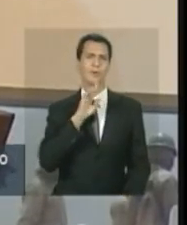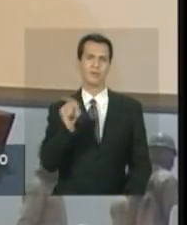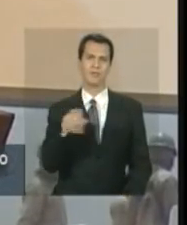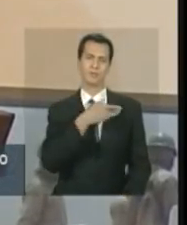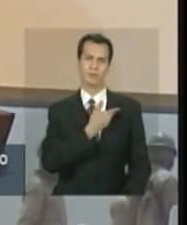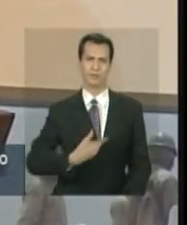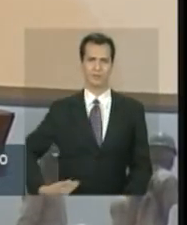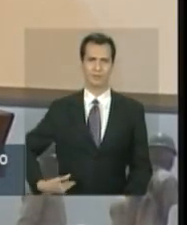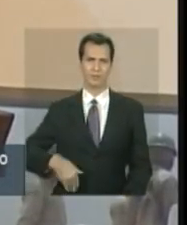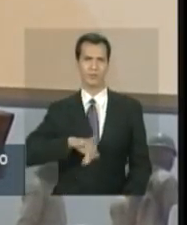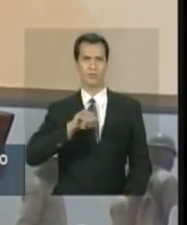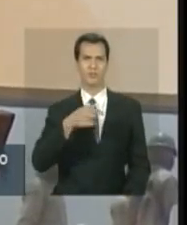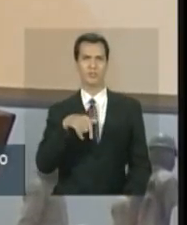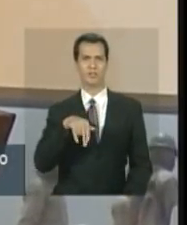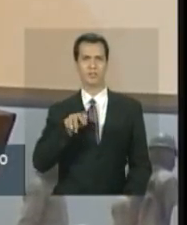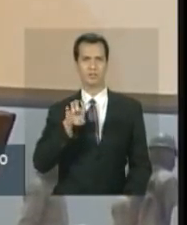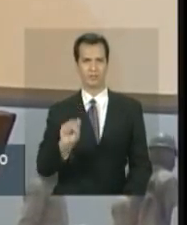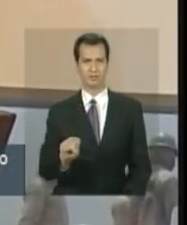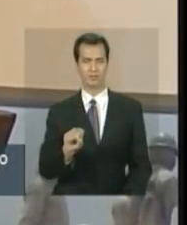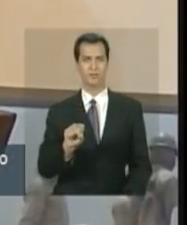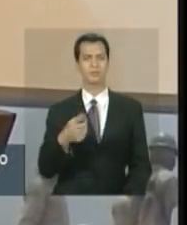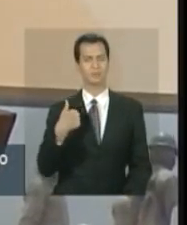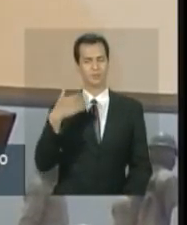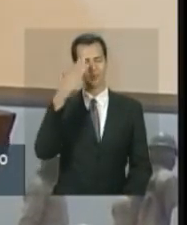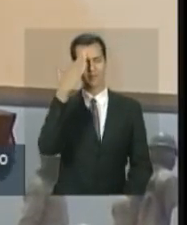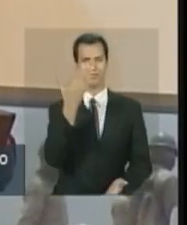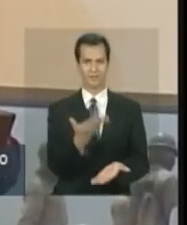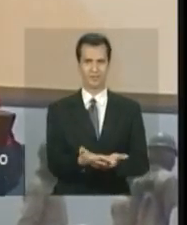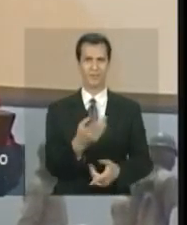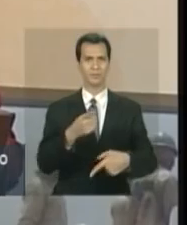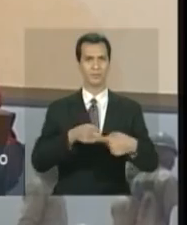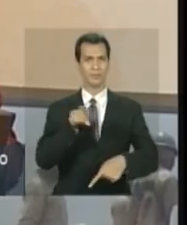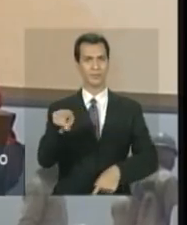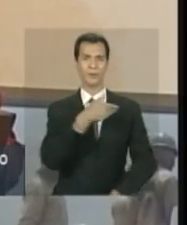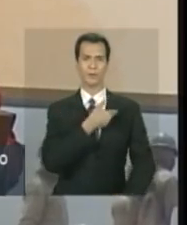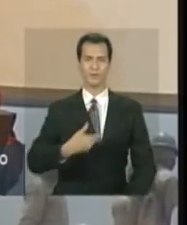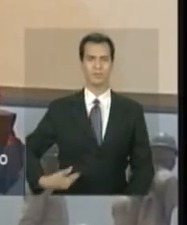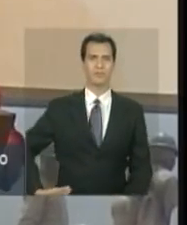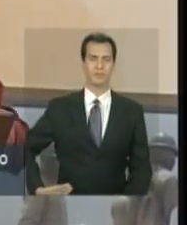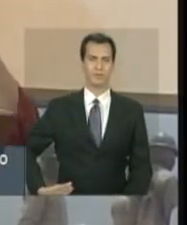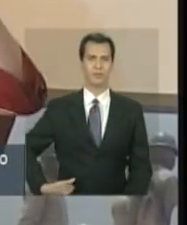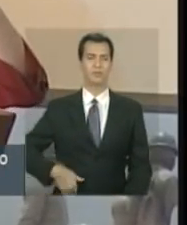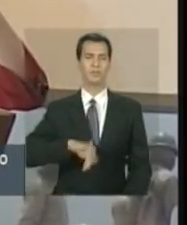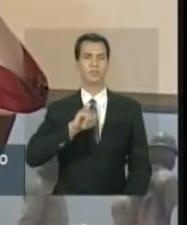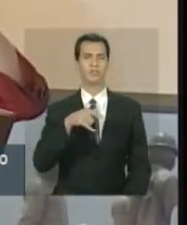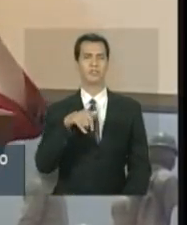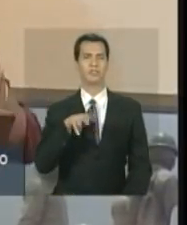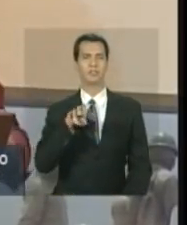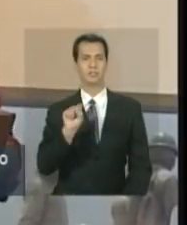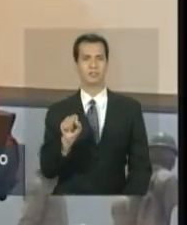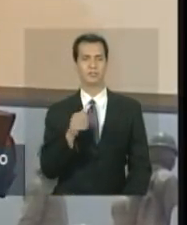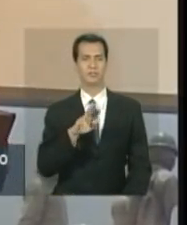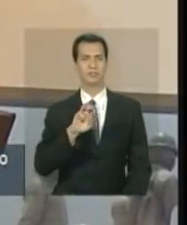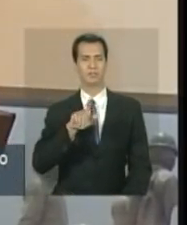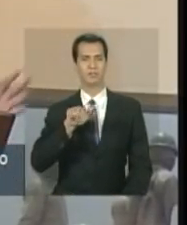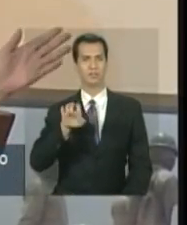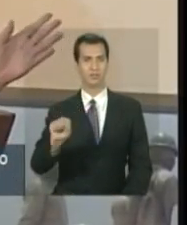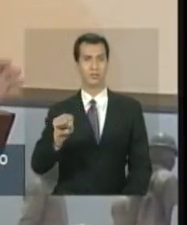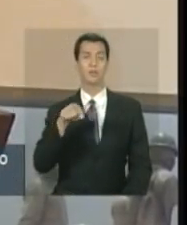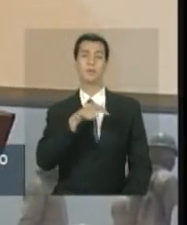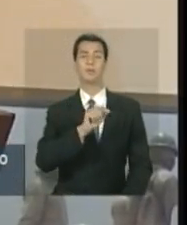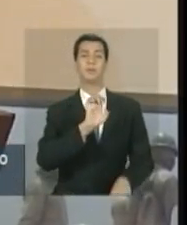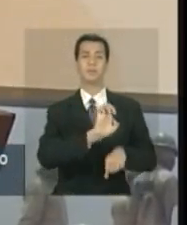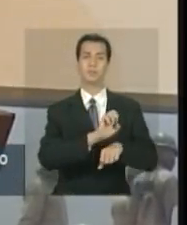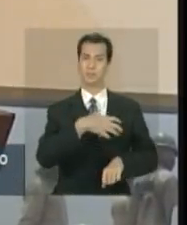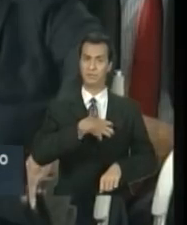Eu tenho certeza que também, para o governador Jacques Wagner, a Bahia e os baianos vêm